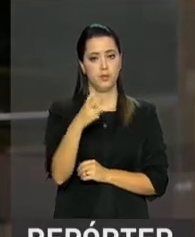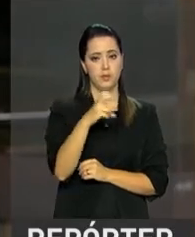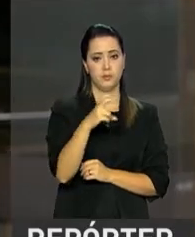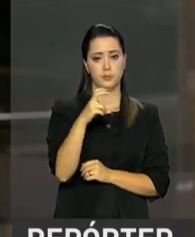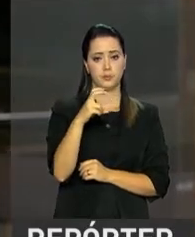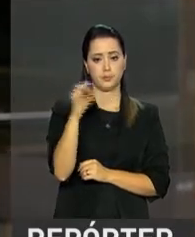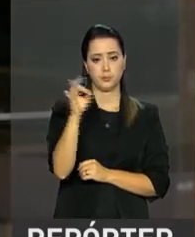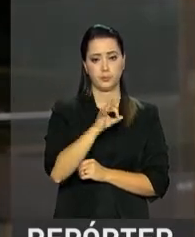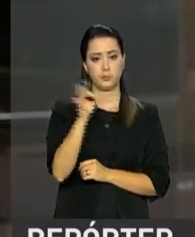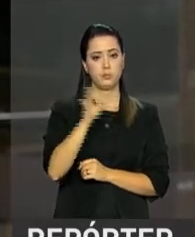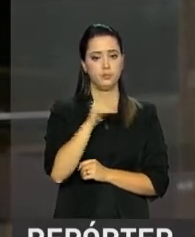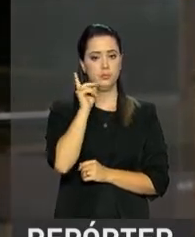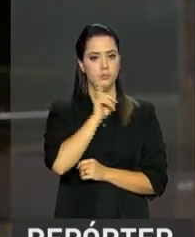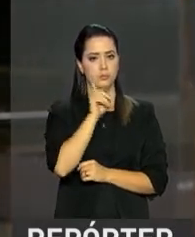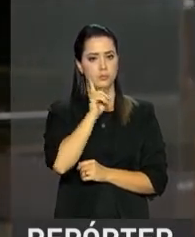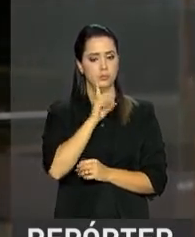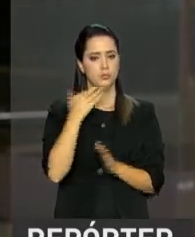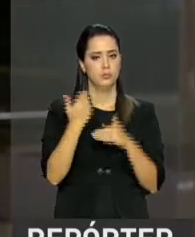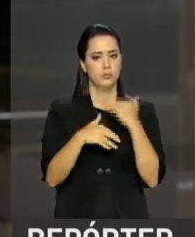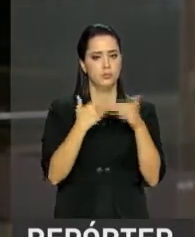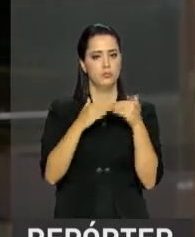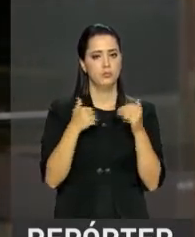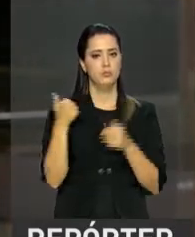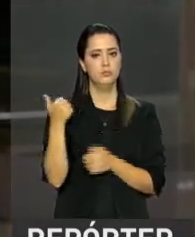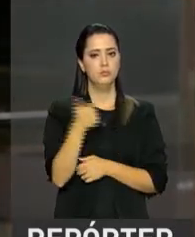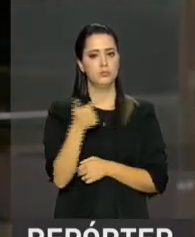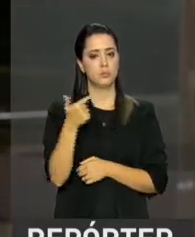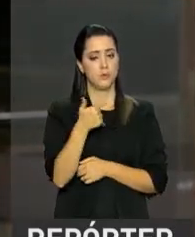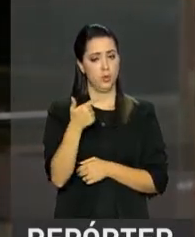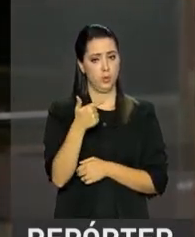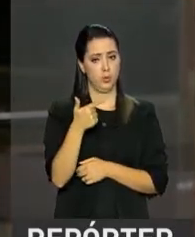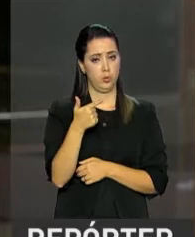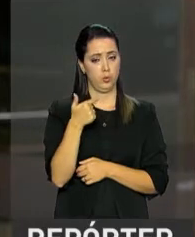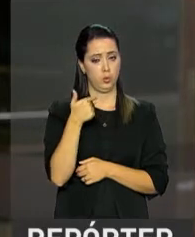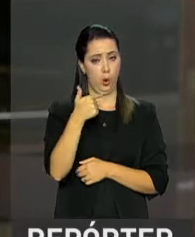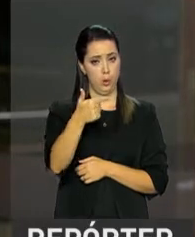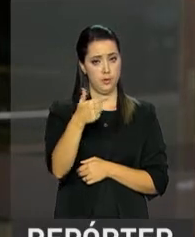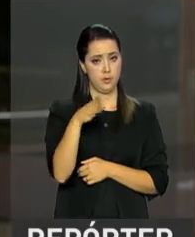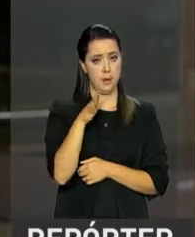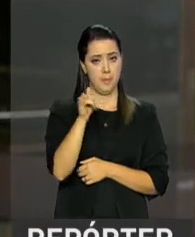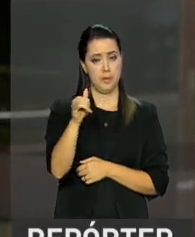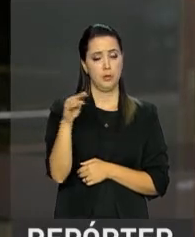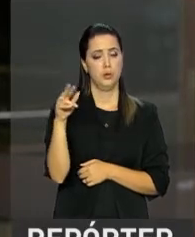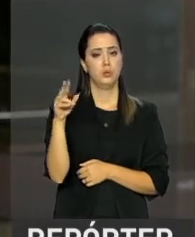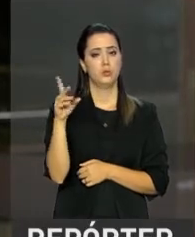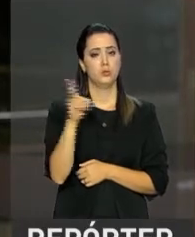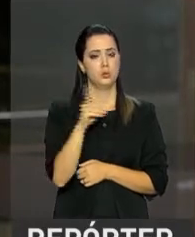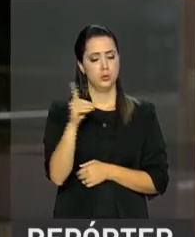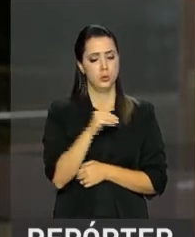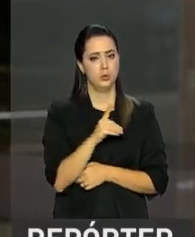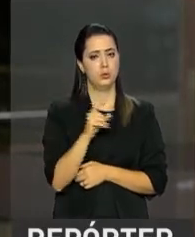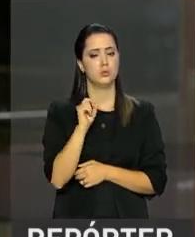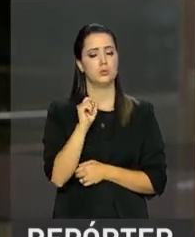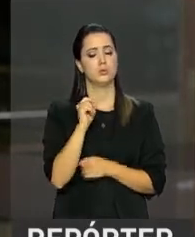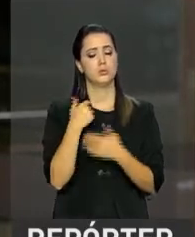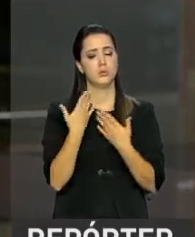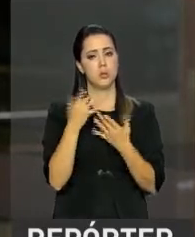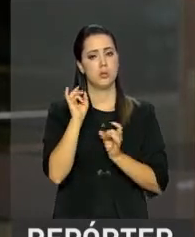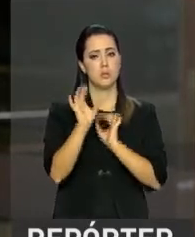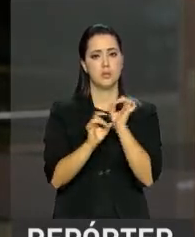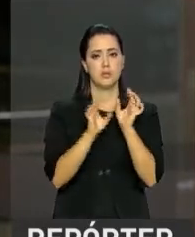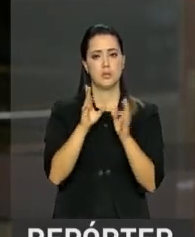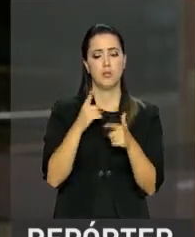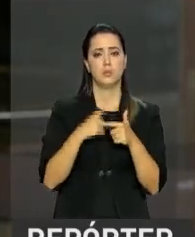norte americano o que gerou mais de dois bilhões e meio de dólares para além desta questão específica o